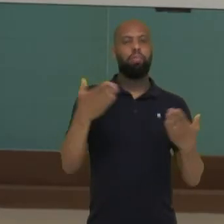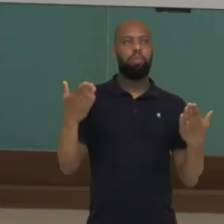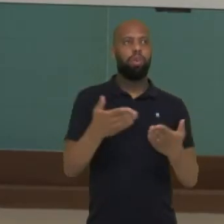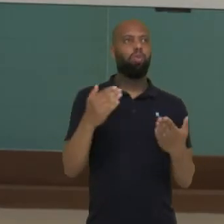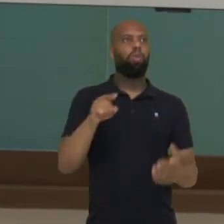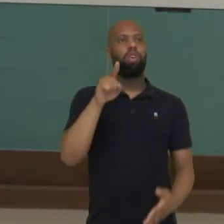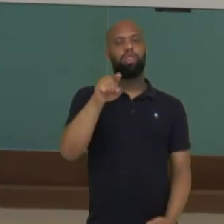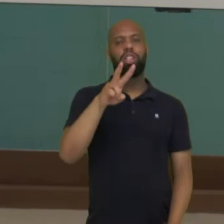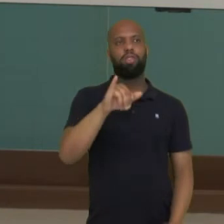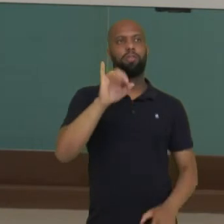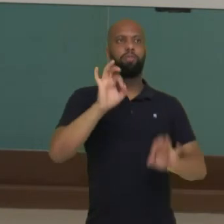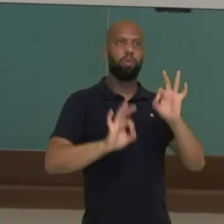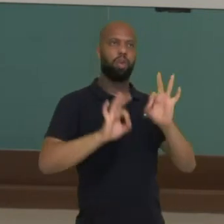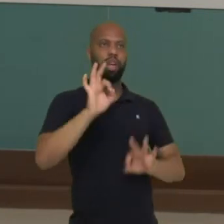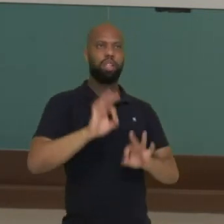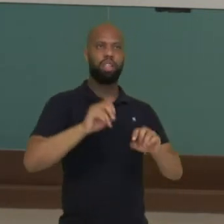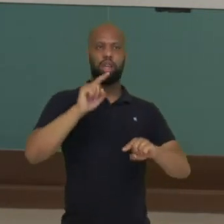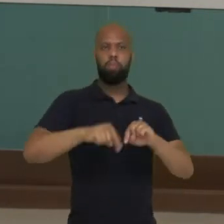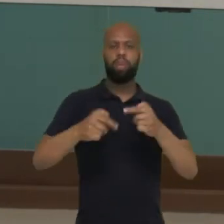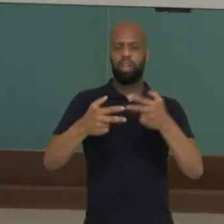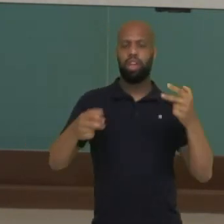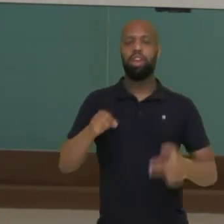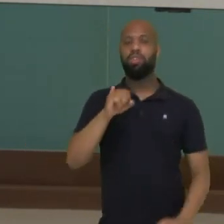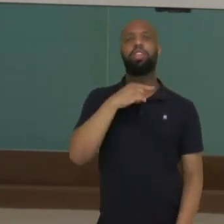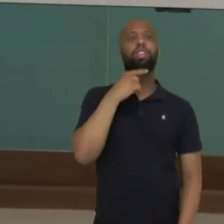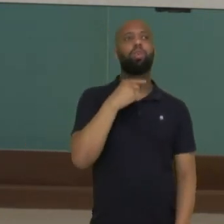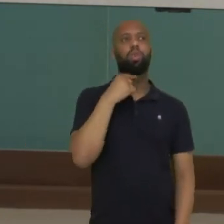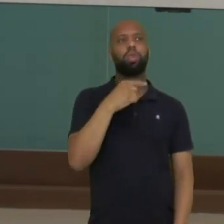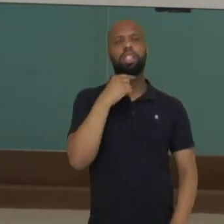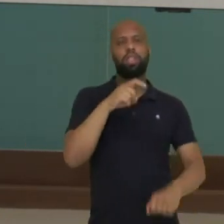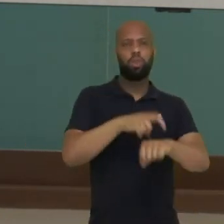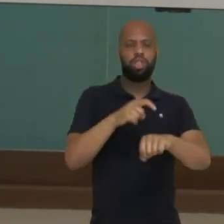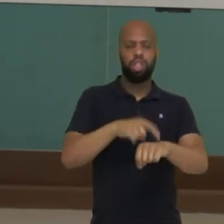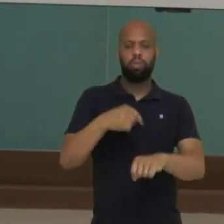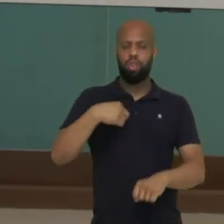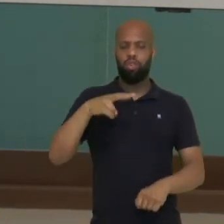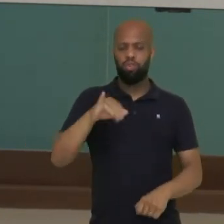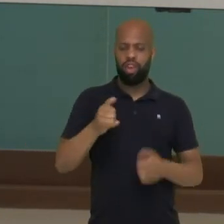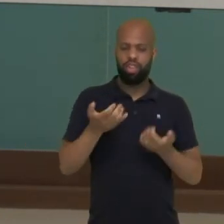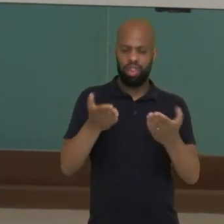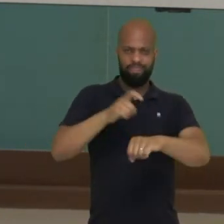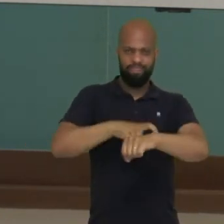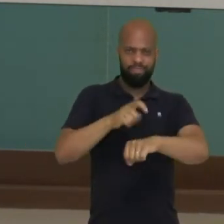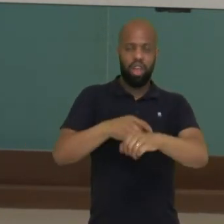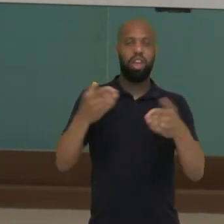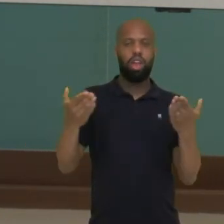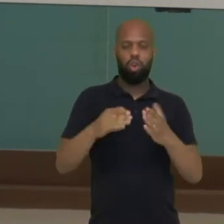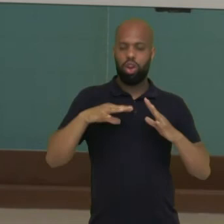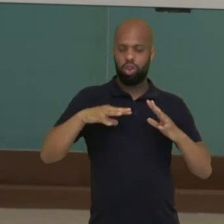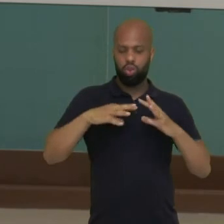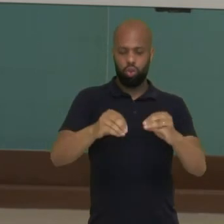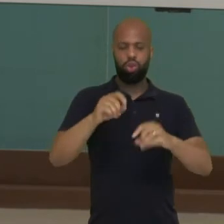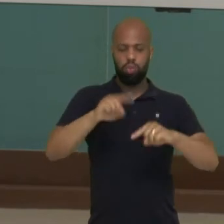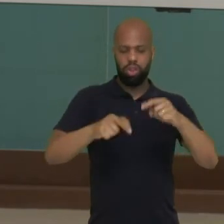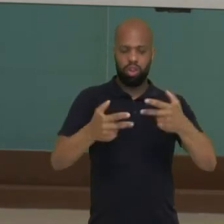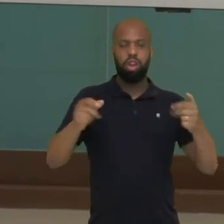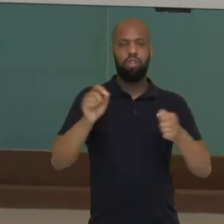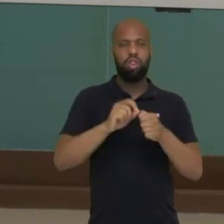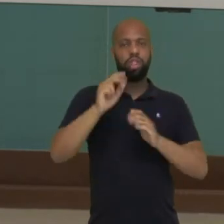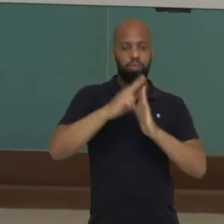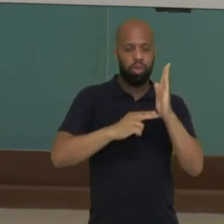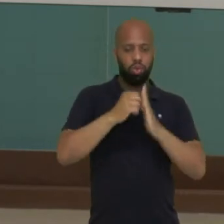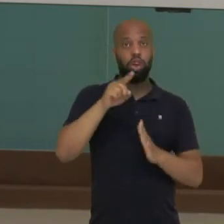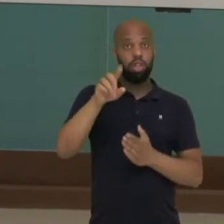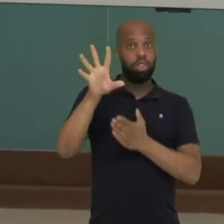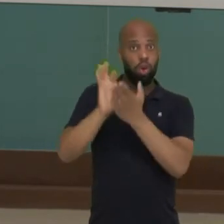para você separar os materiais. Se você não conseguir, no tempo que nós vamos dar para vocês, todos os materiais ou fazer a pintura,